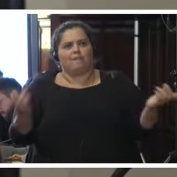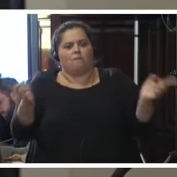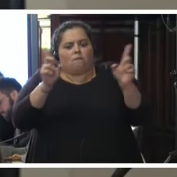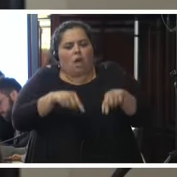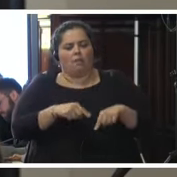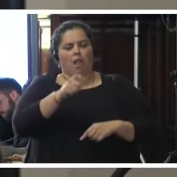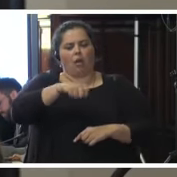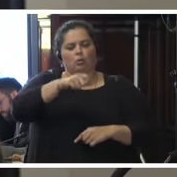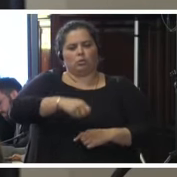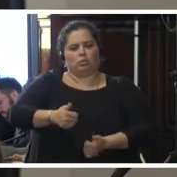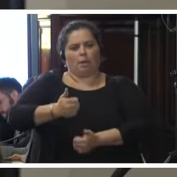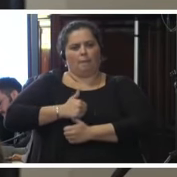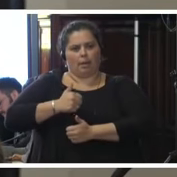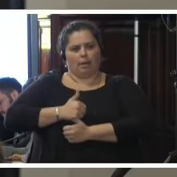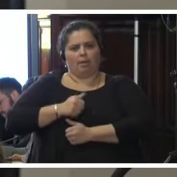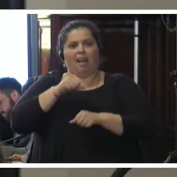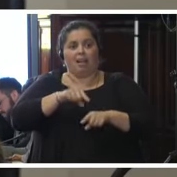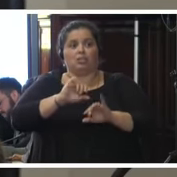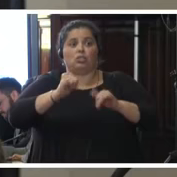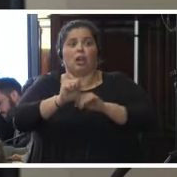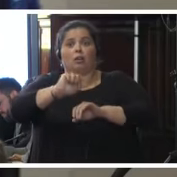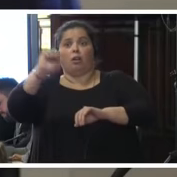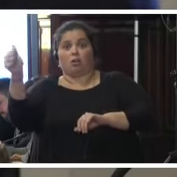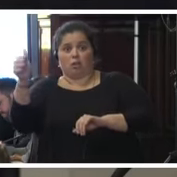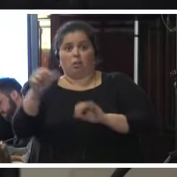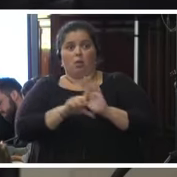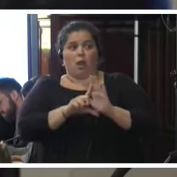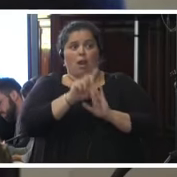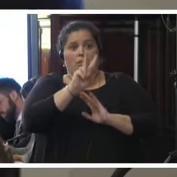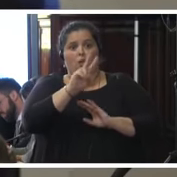1996, na lei 9299, agora voltamos para